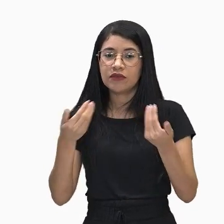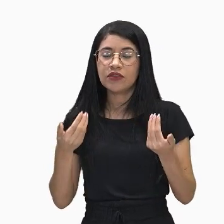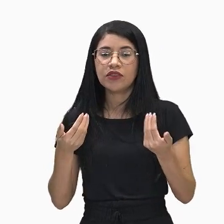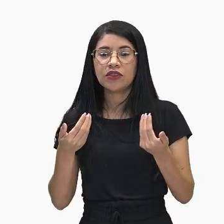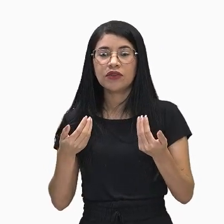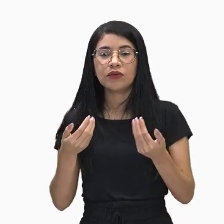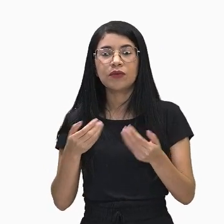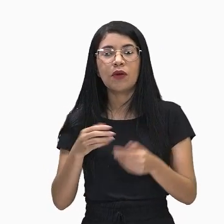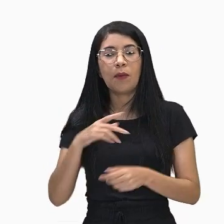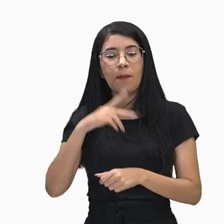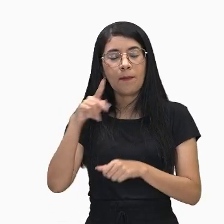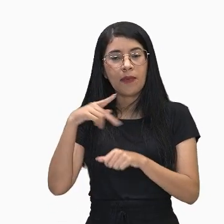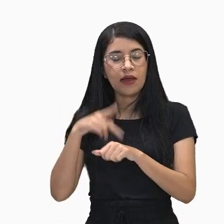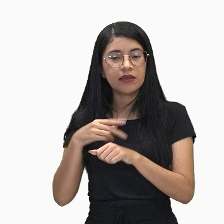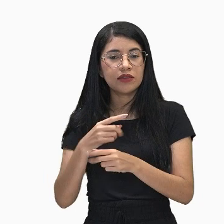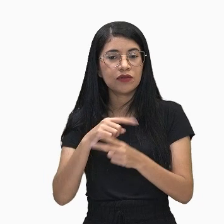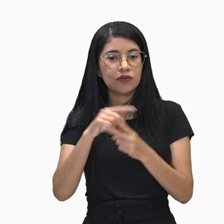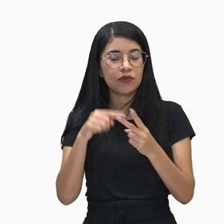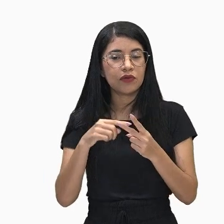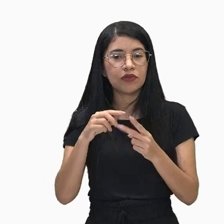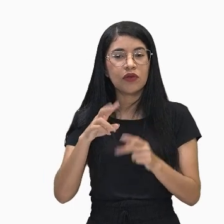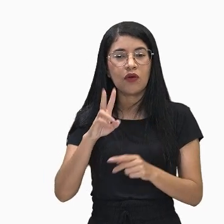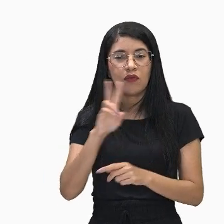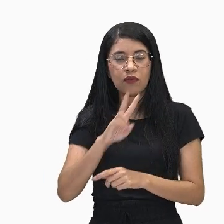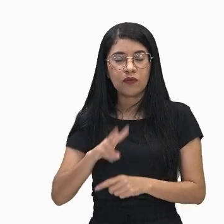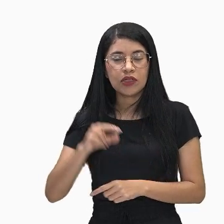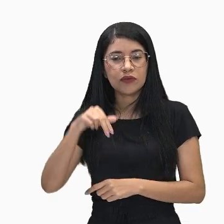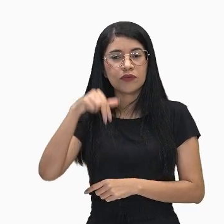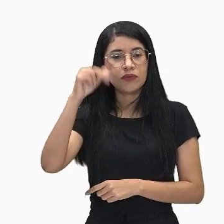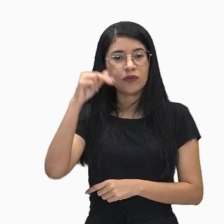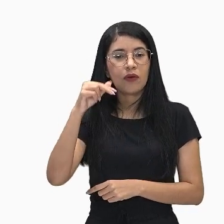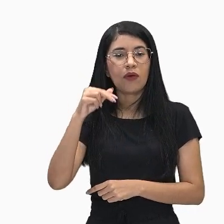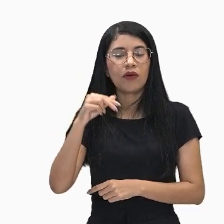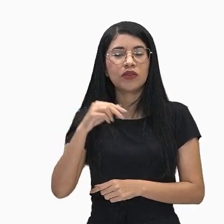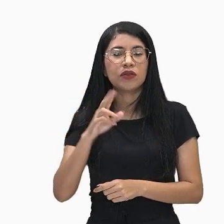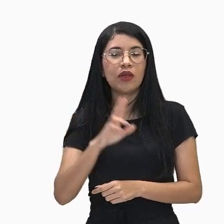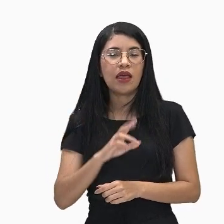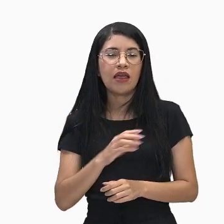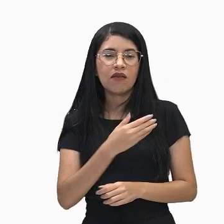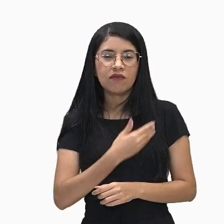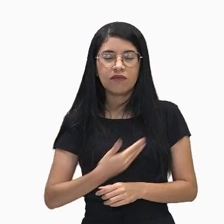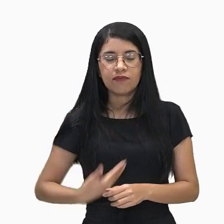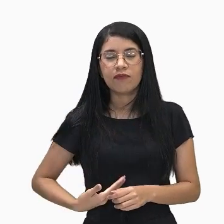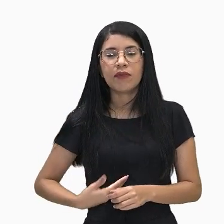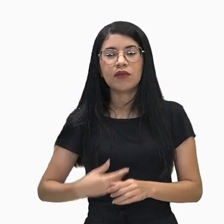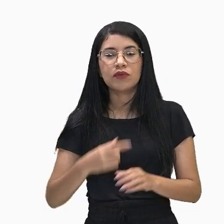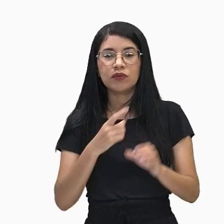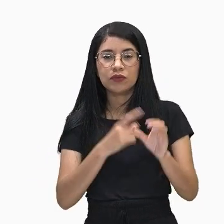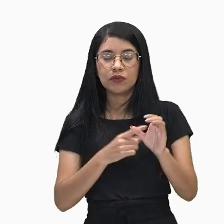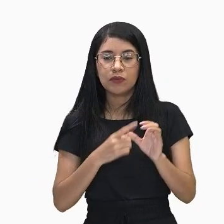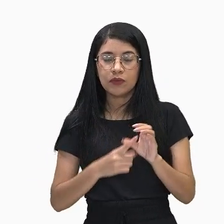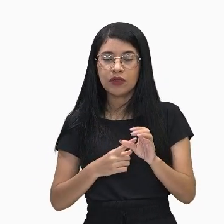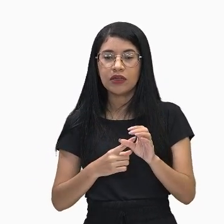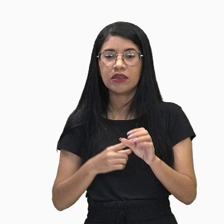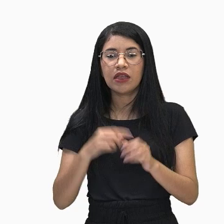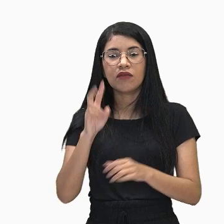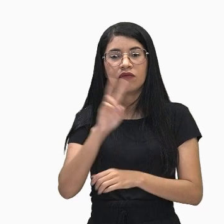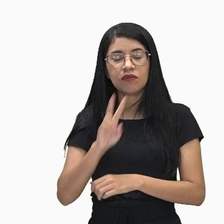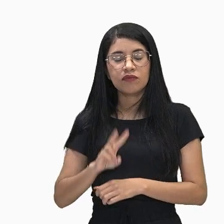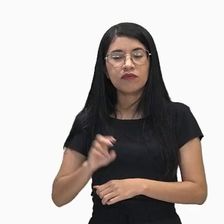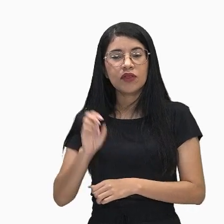dividida em dois países. No caso, o Vietnã do Norte, me expliquei para vocês, governada pelos comunistas, e o Vietnã do Sul, que adotou o